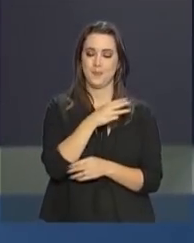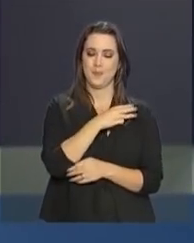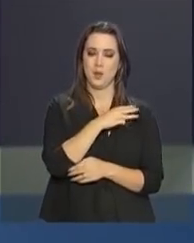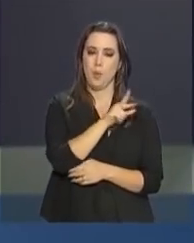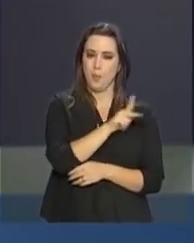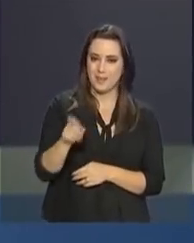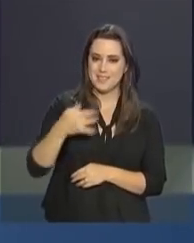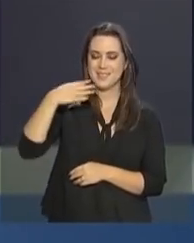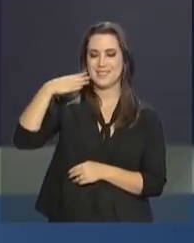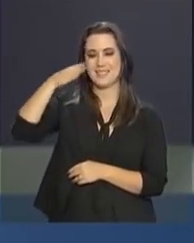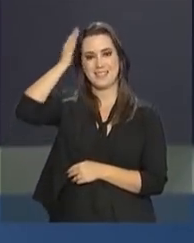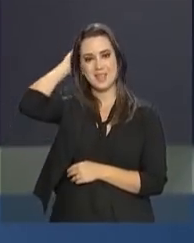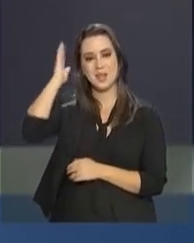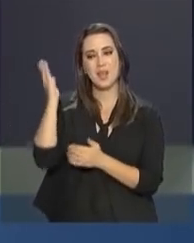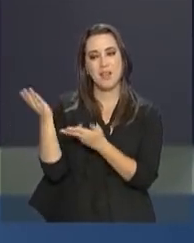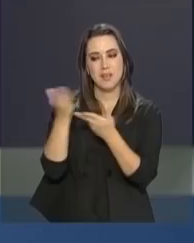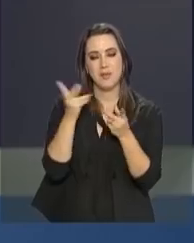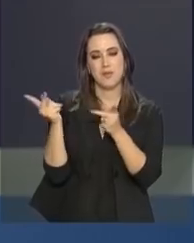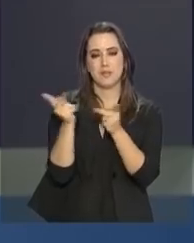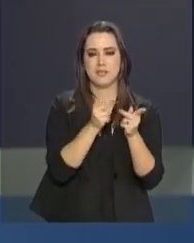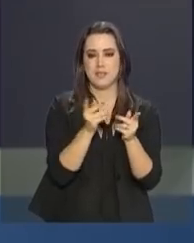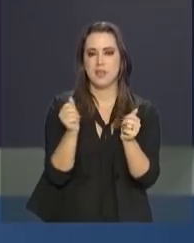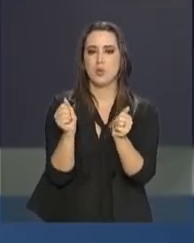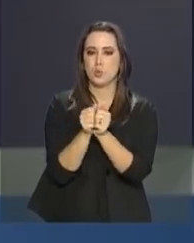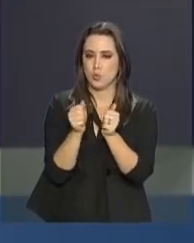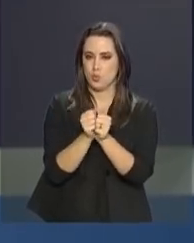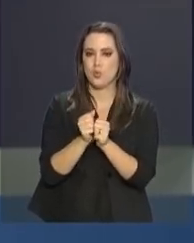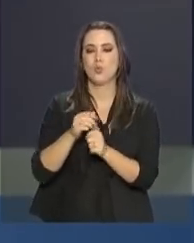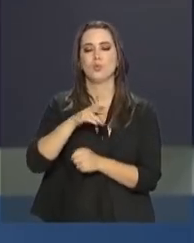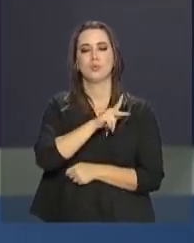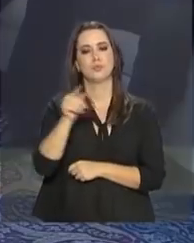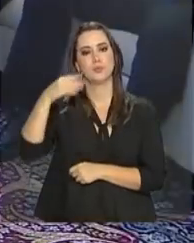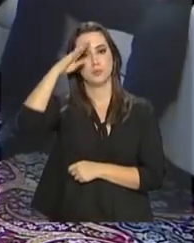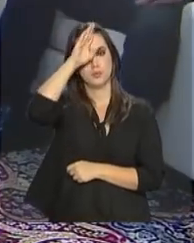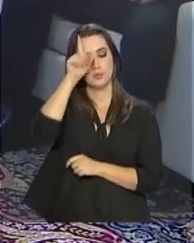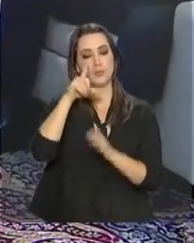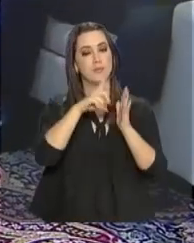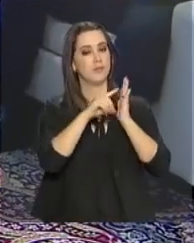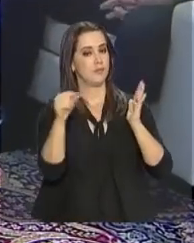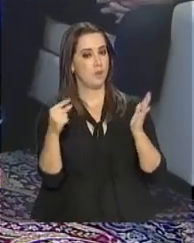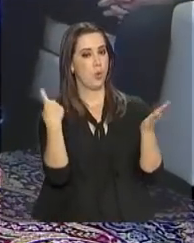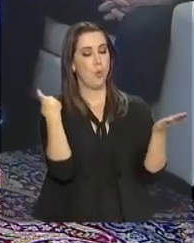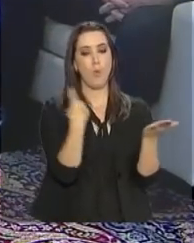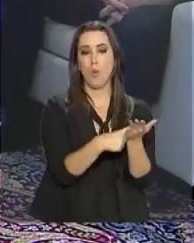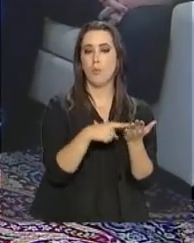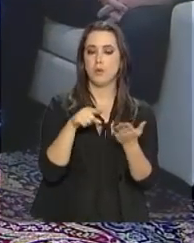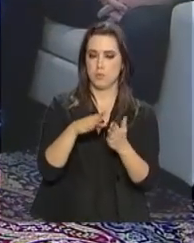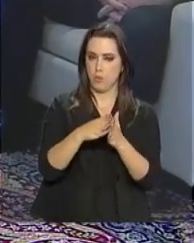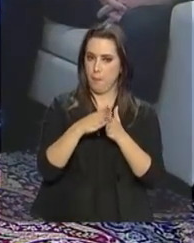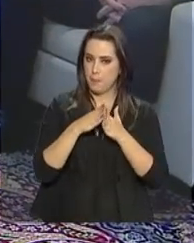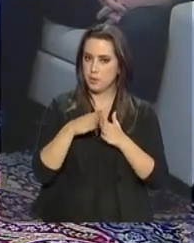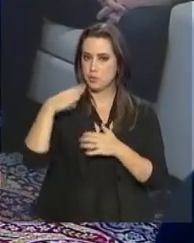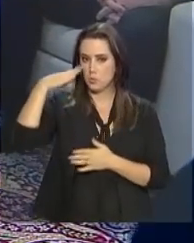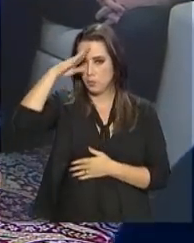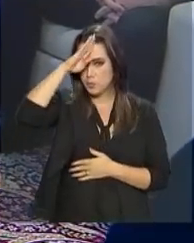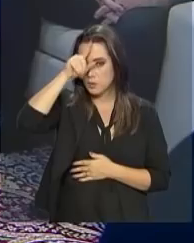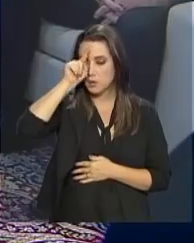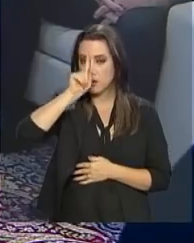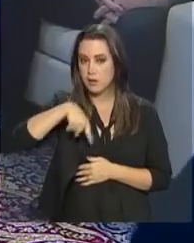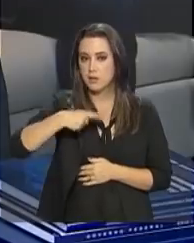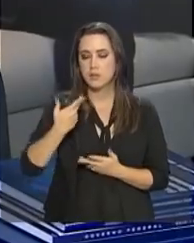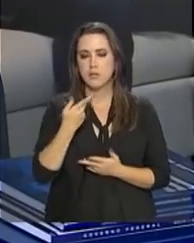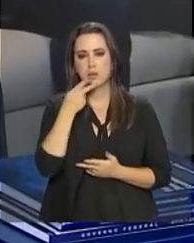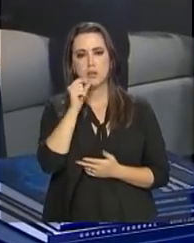temer recebeu o presidente eleito jair bolsonaro no palácio do planalto a agenda foi uma solicitação de bolsonaro e